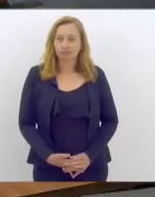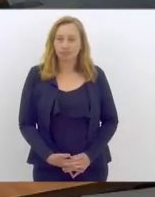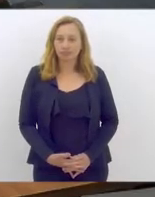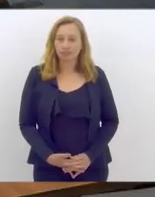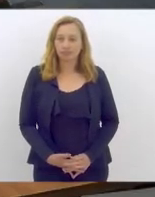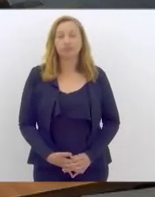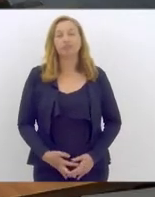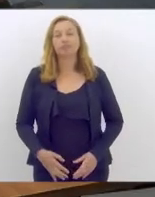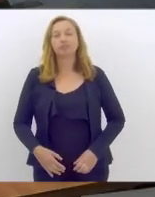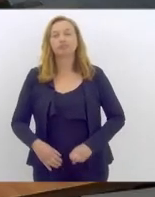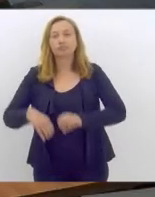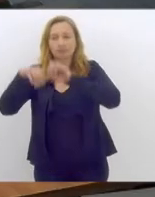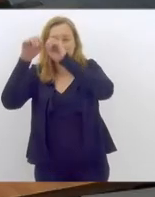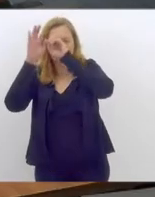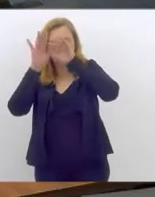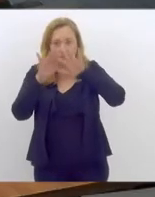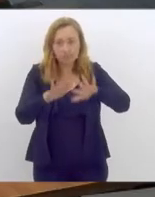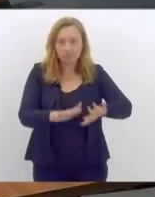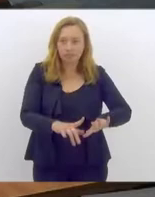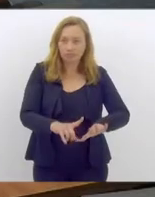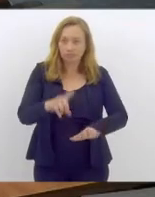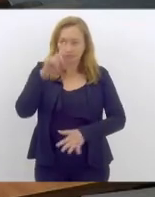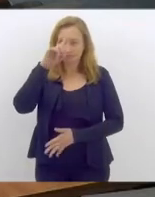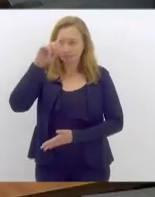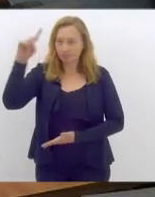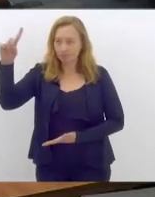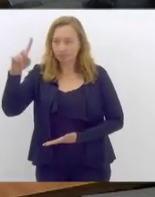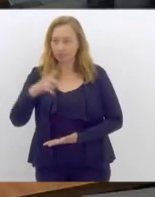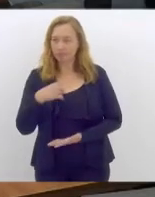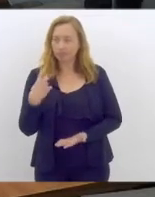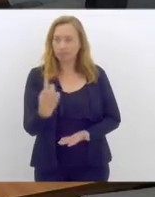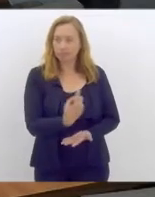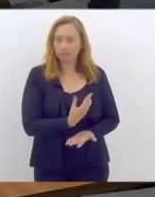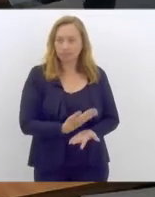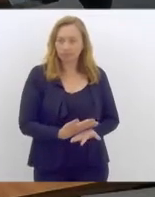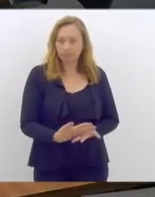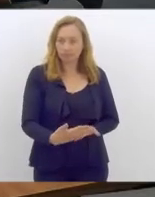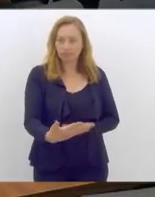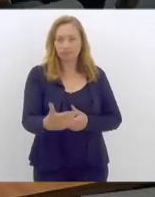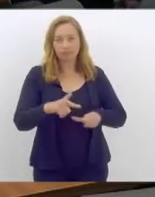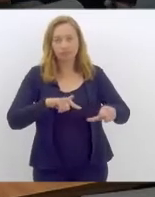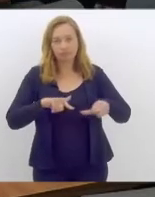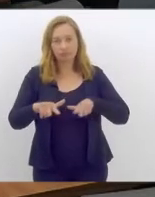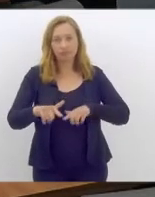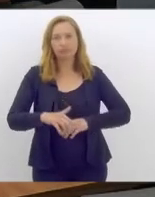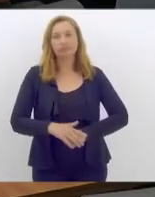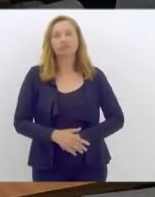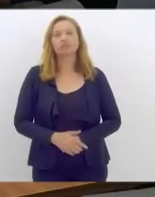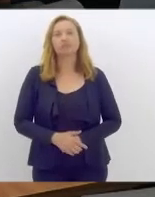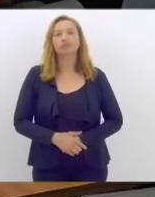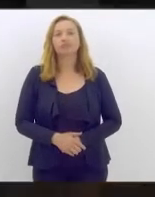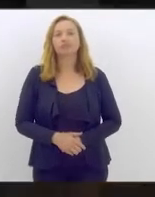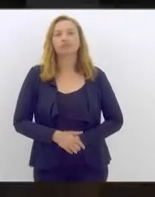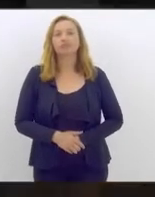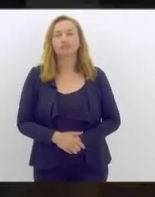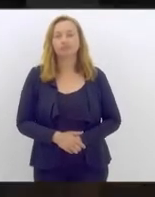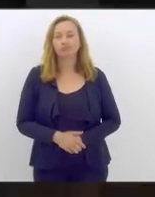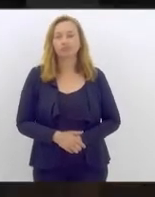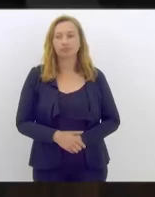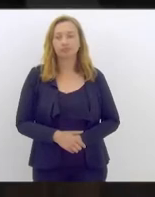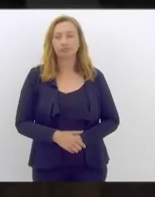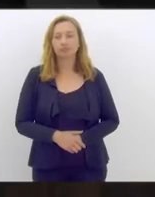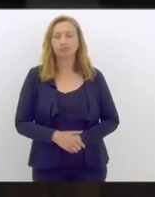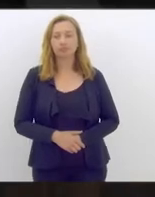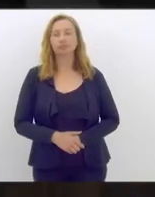havendo número legal e sobre a proteção de Deus iniciamos nosso trabalho está aberto a